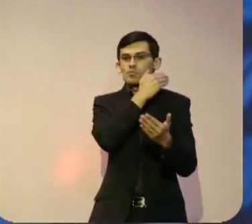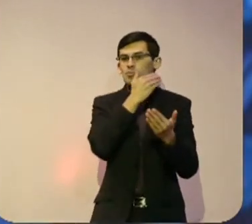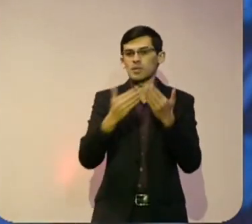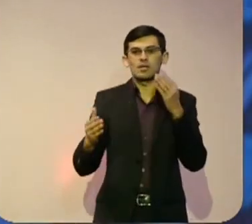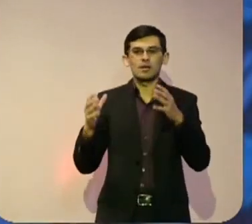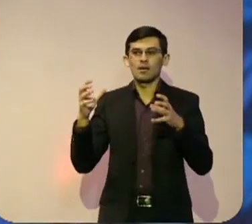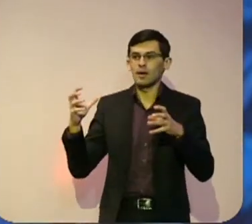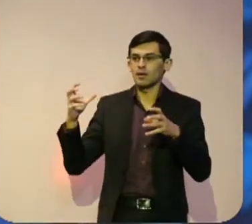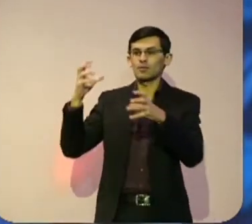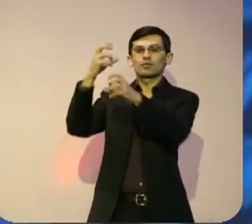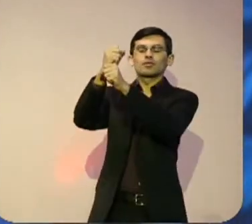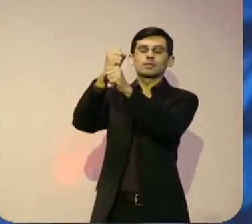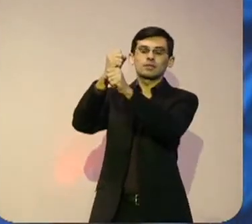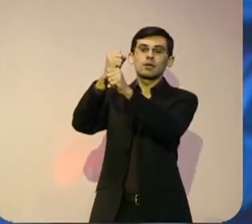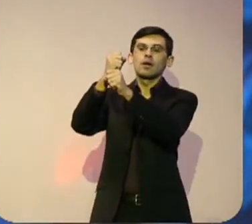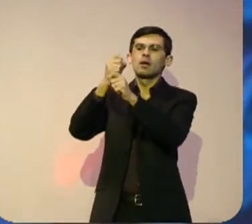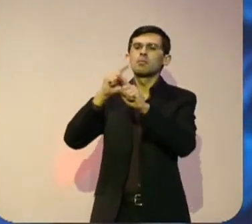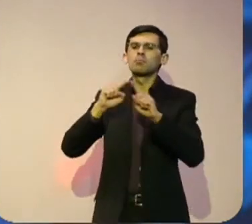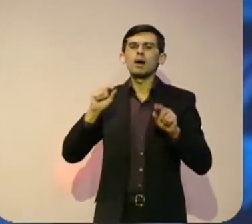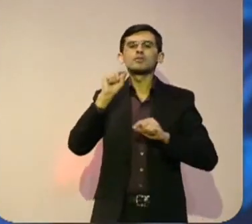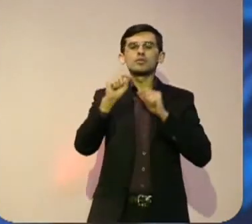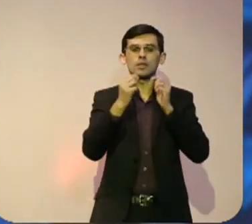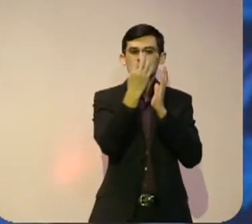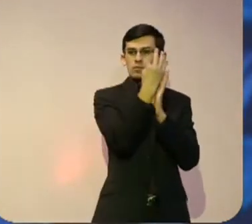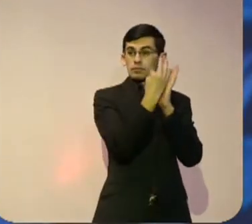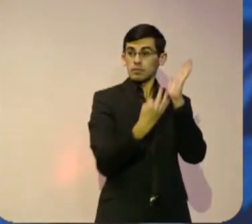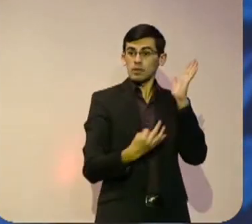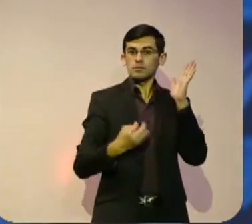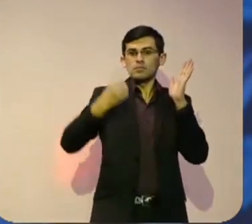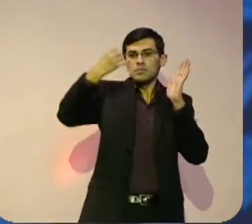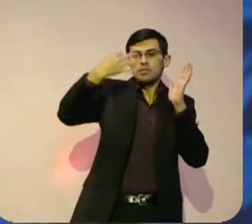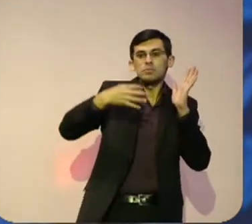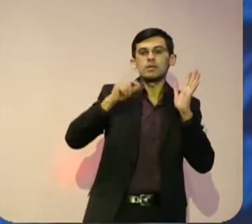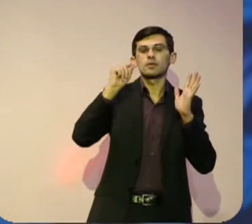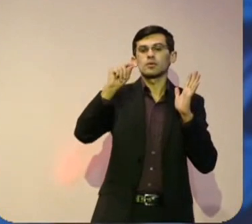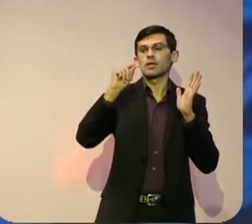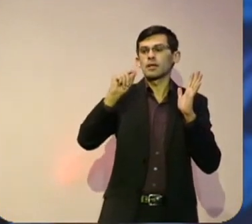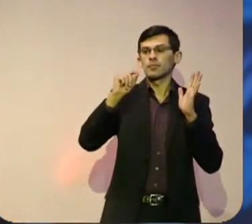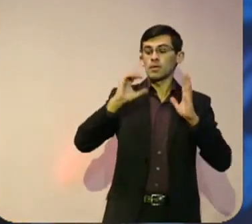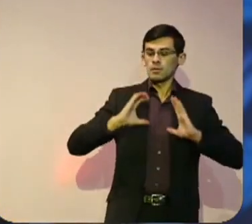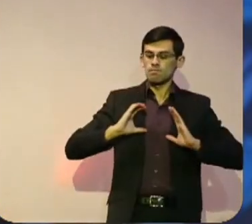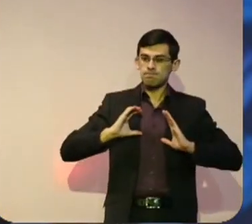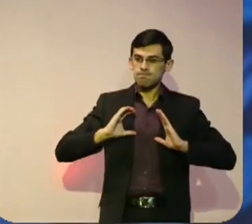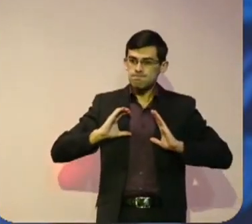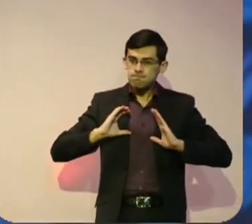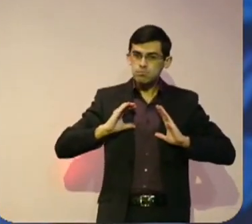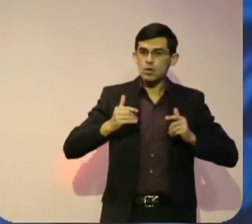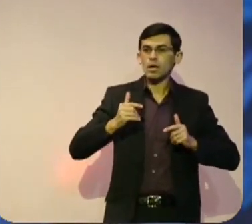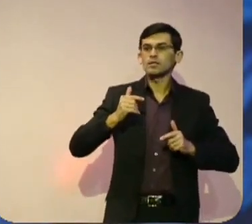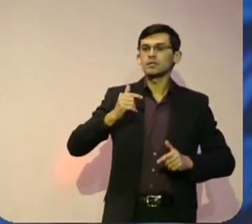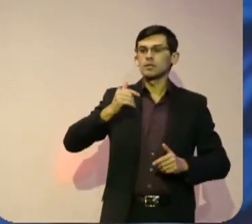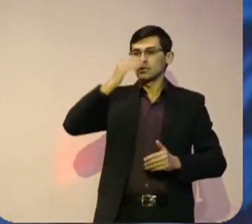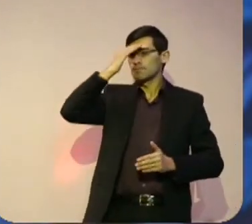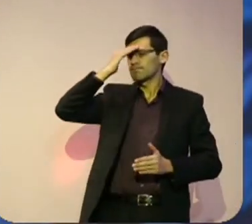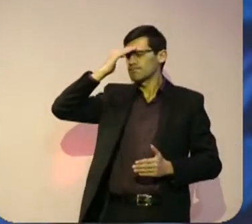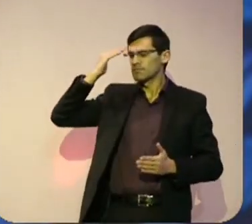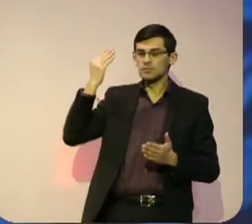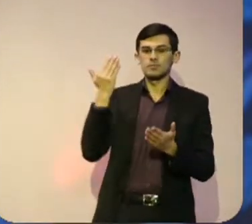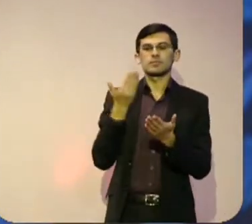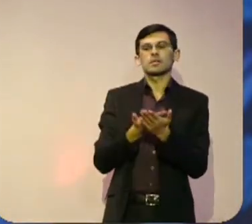a confiança. E a confiança nesse texto aqui significa a coragem de